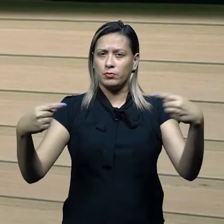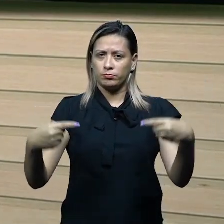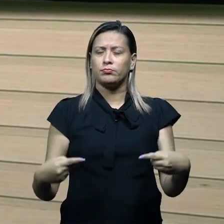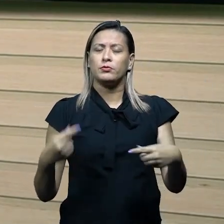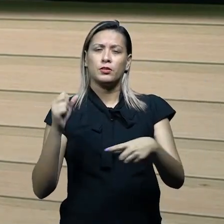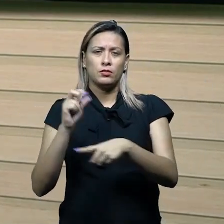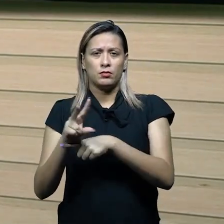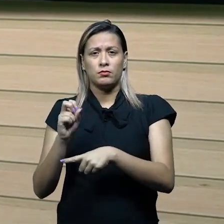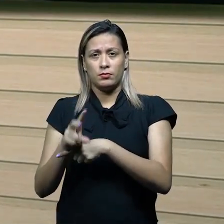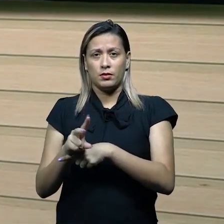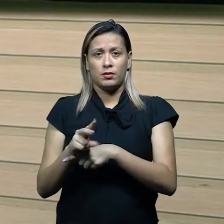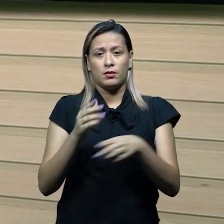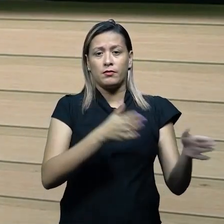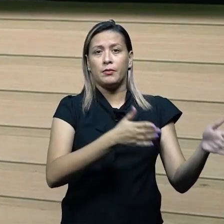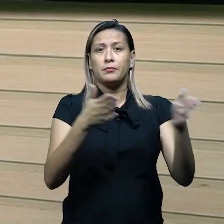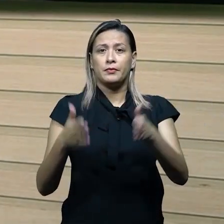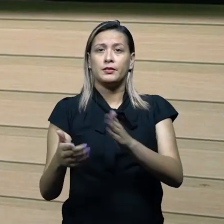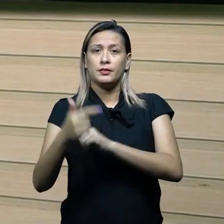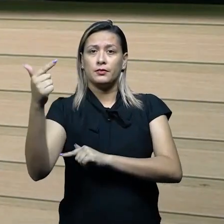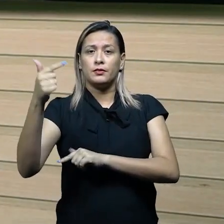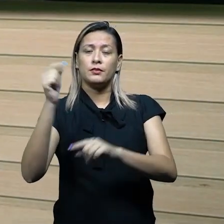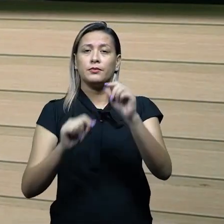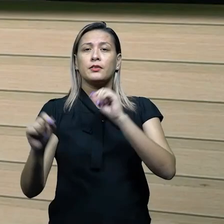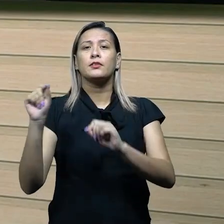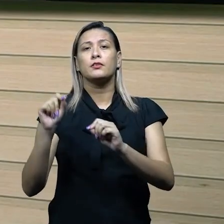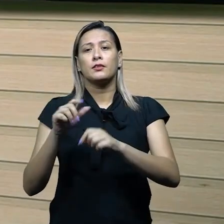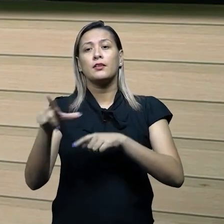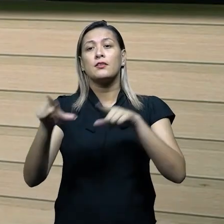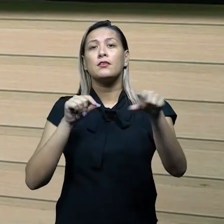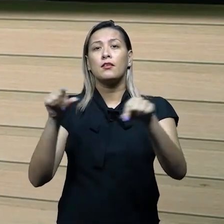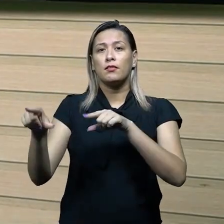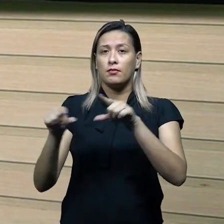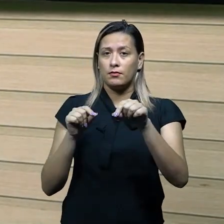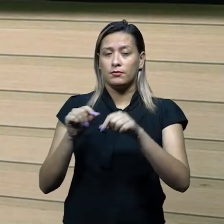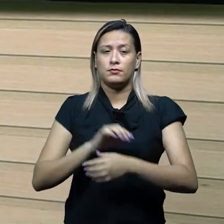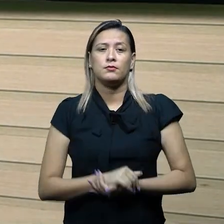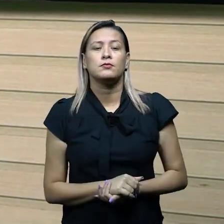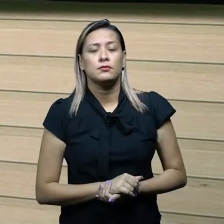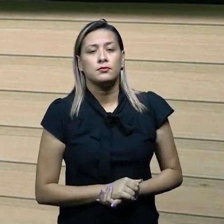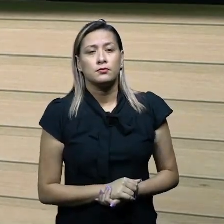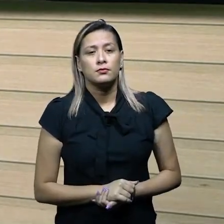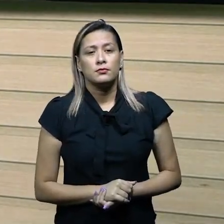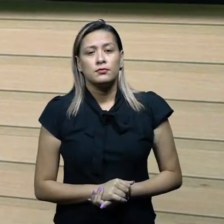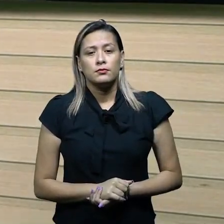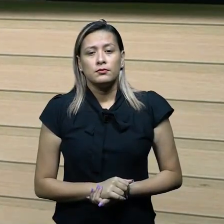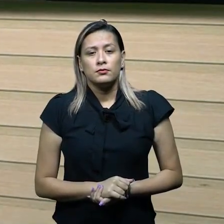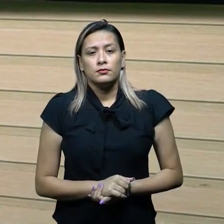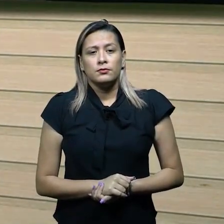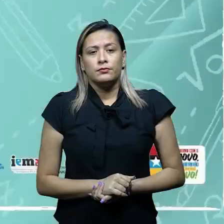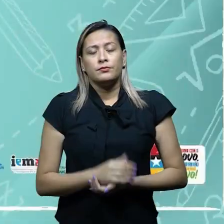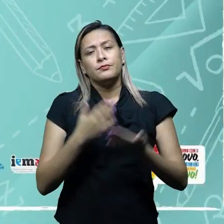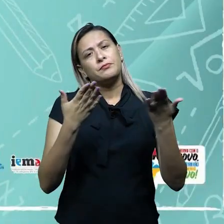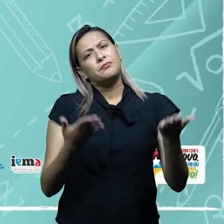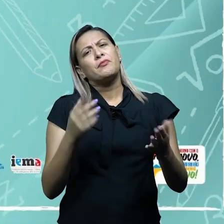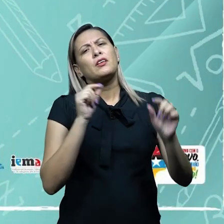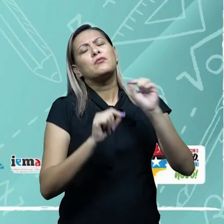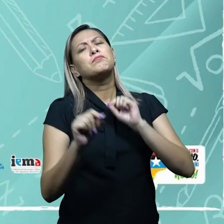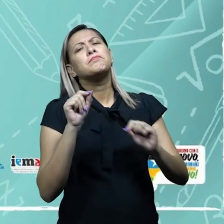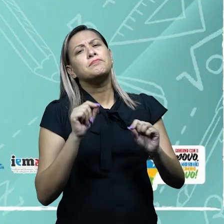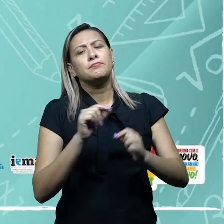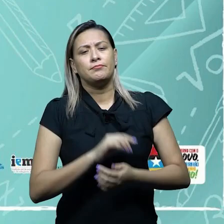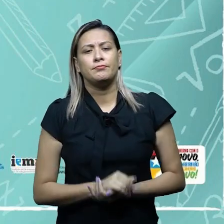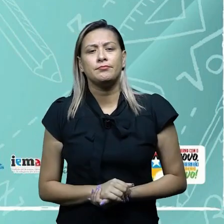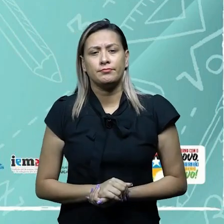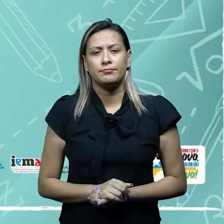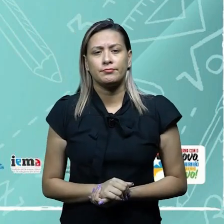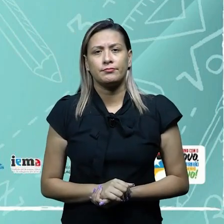competência para concorrer à vaga, eu vou para uma segunda etapa, que é o processo de seleção. Vamos lá. O